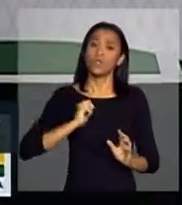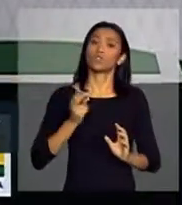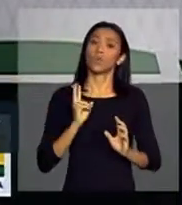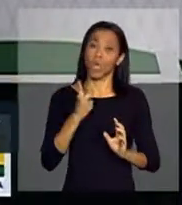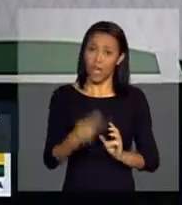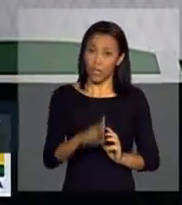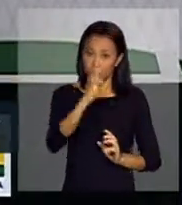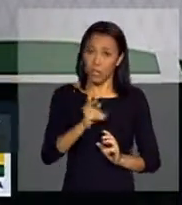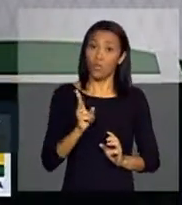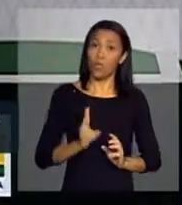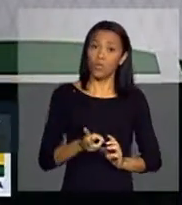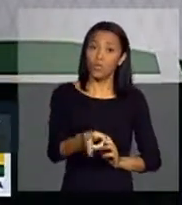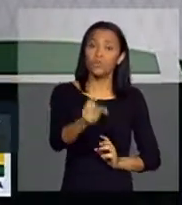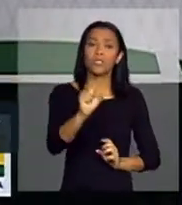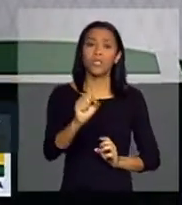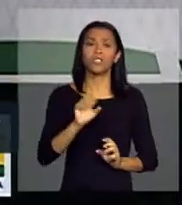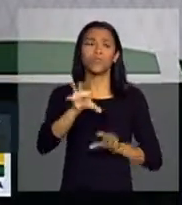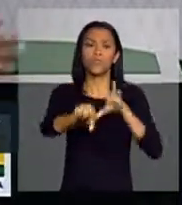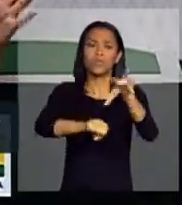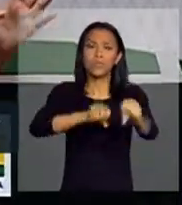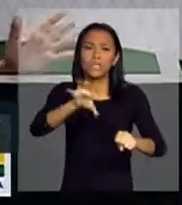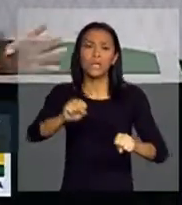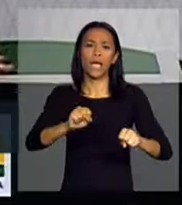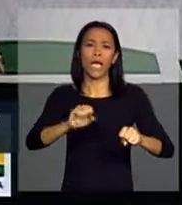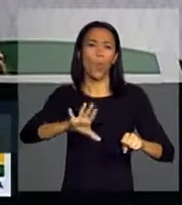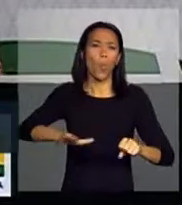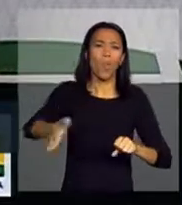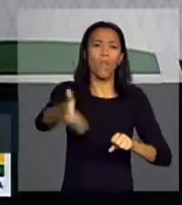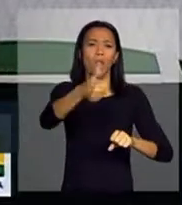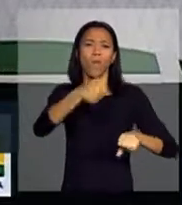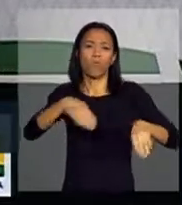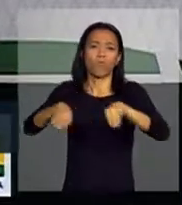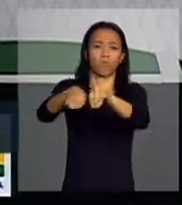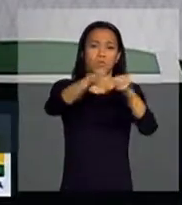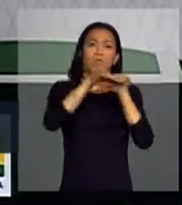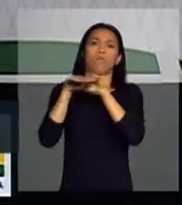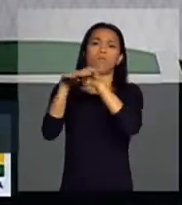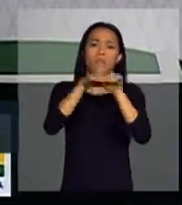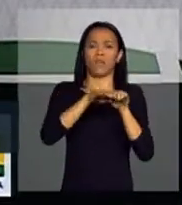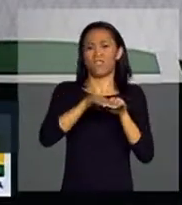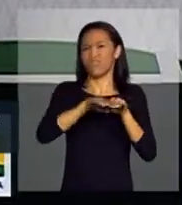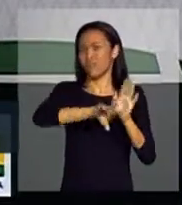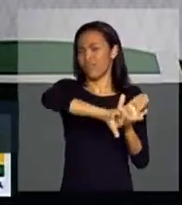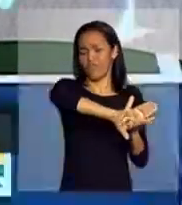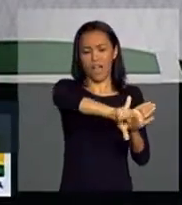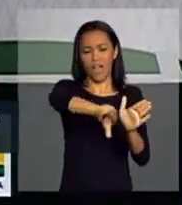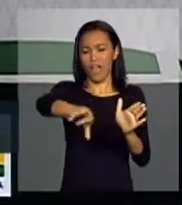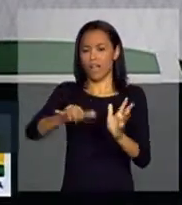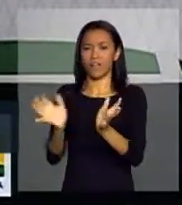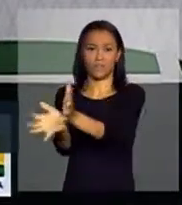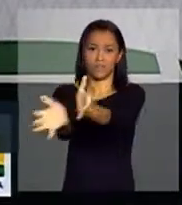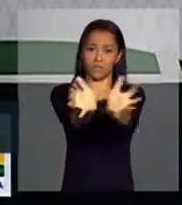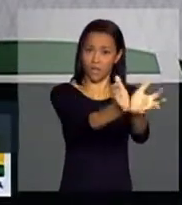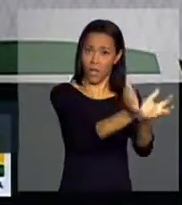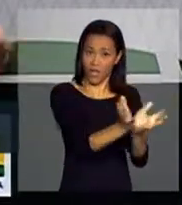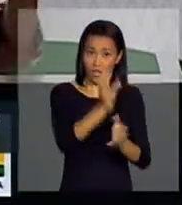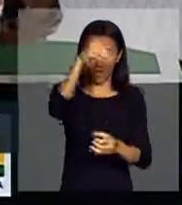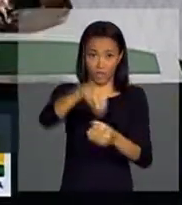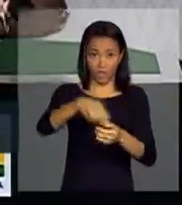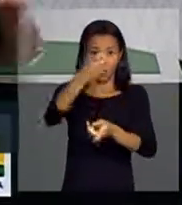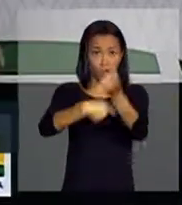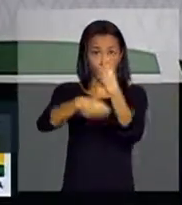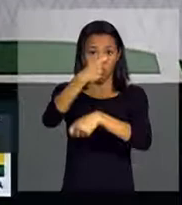capacidade de buscar o maior equilíbrio entre as variáveis macroeconômicas que é